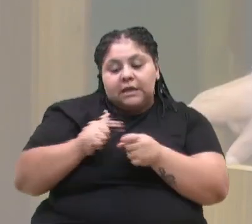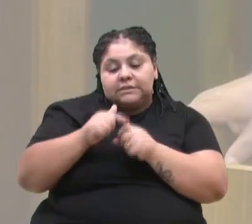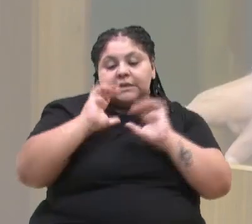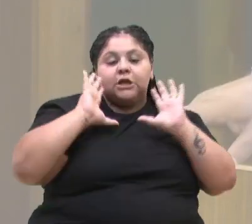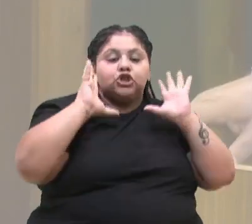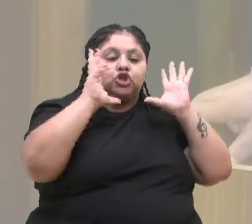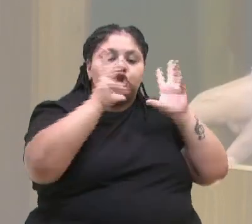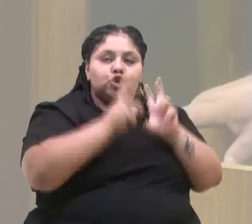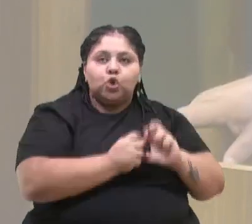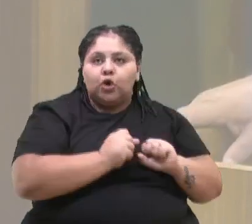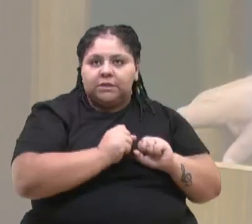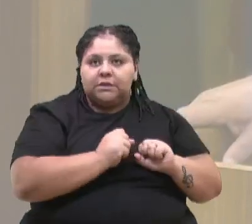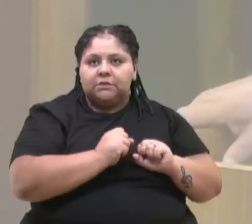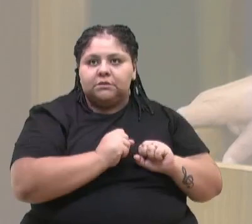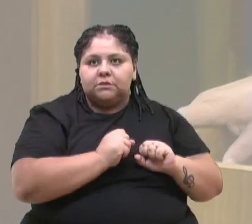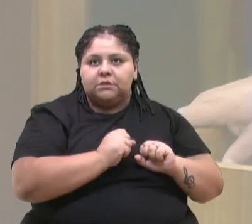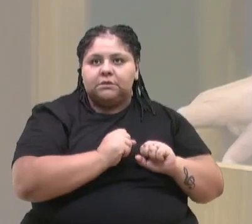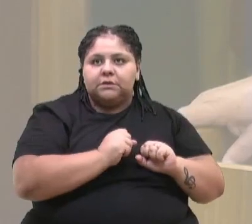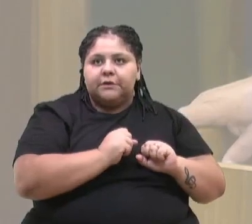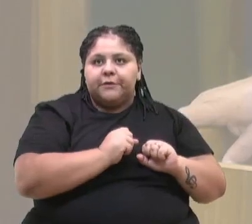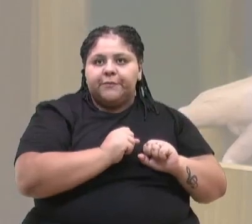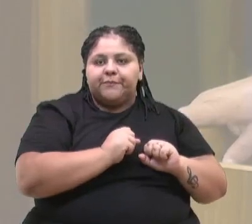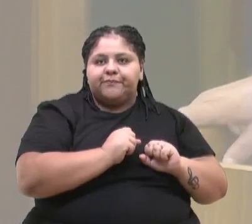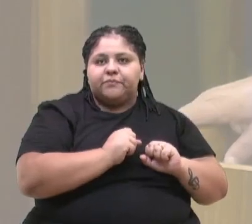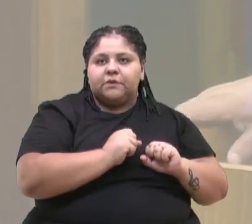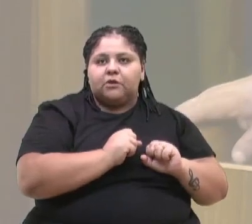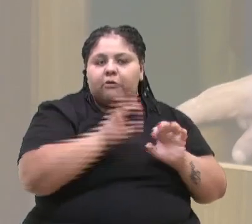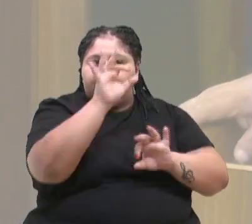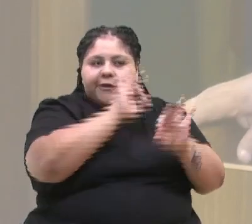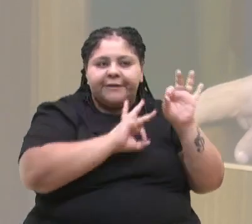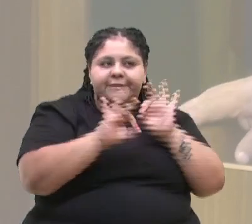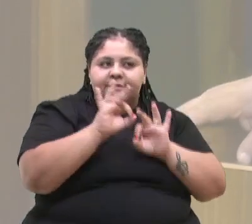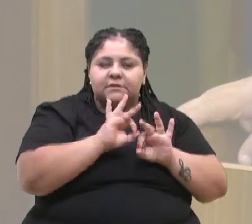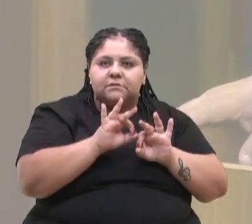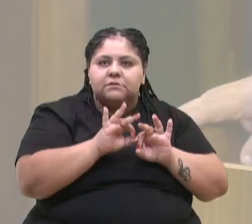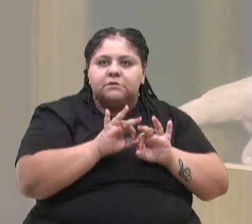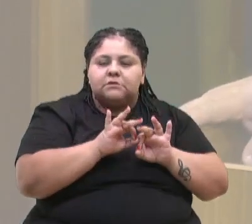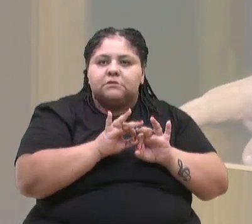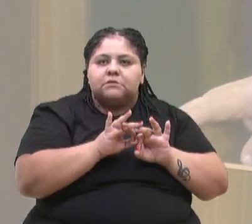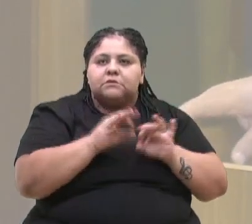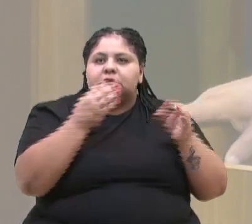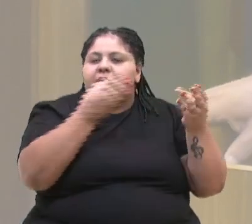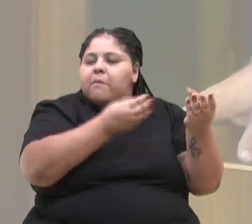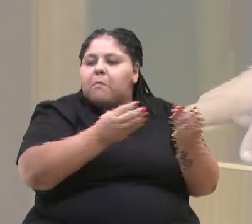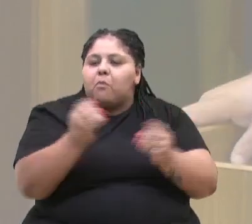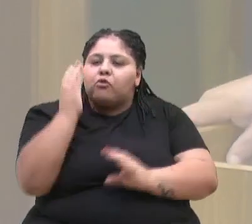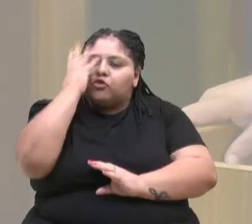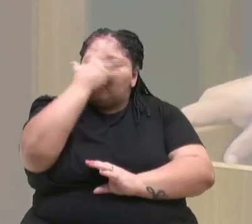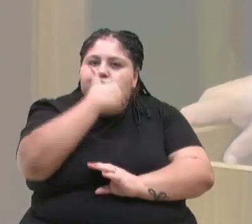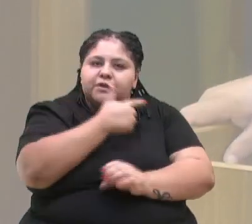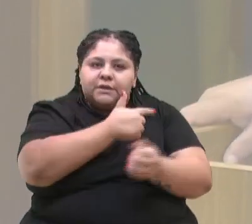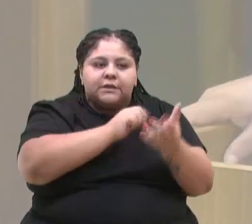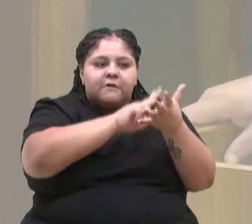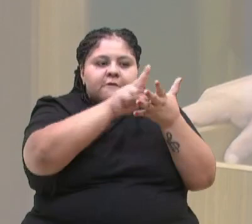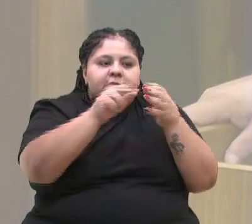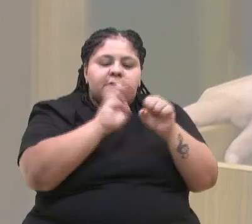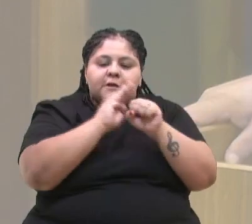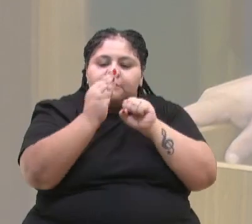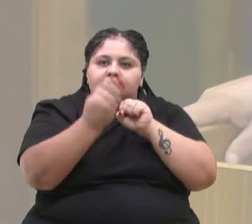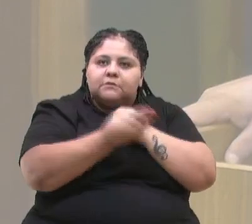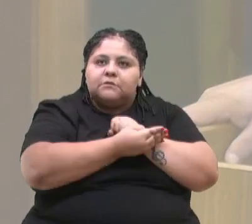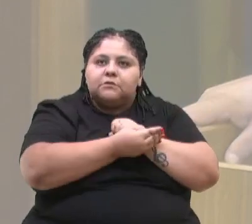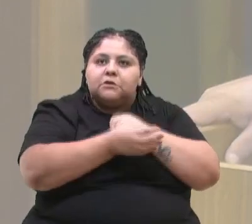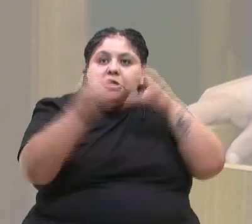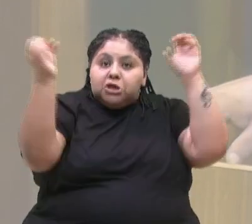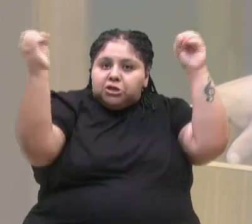menos na nossa região ali, São José, Santa Catarina, estava muito bonita. Se chover uma